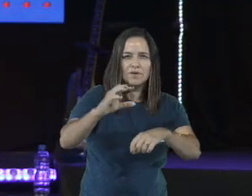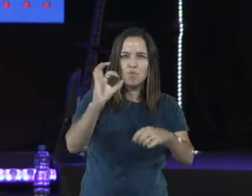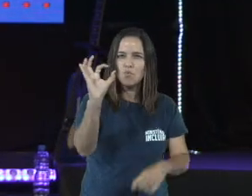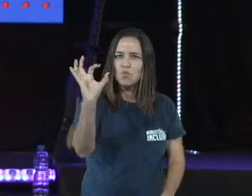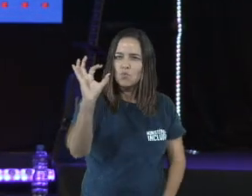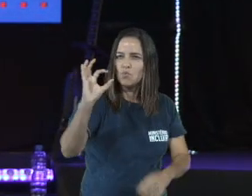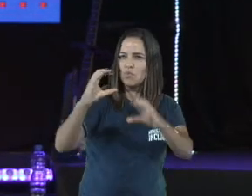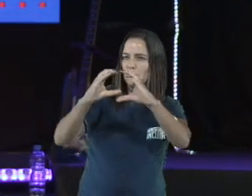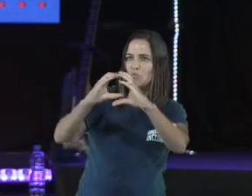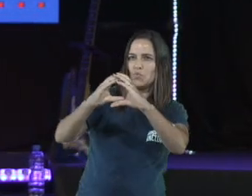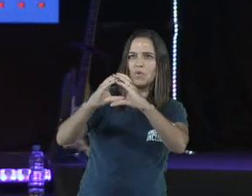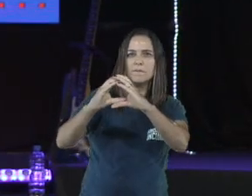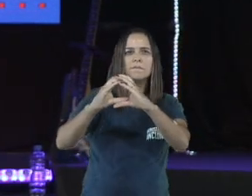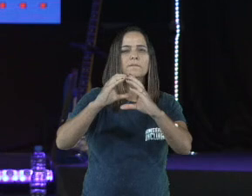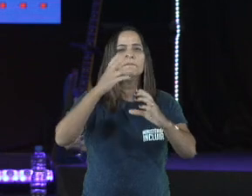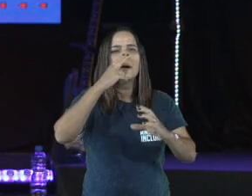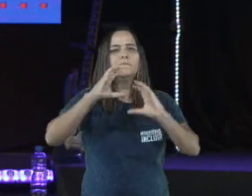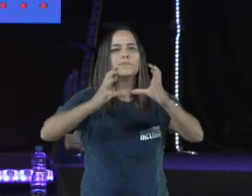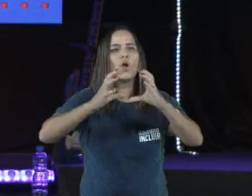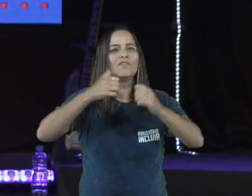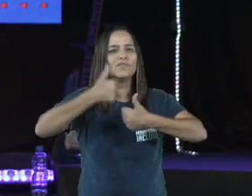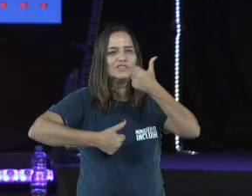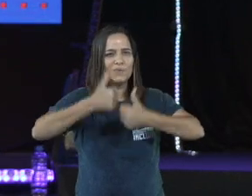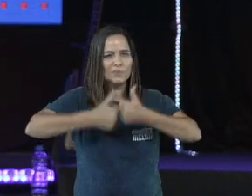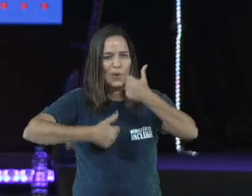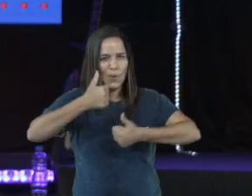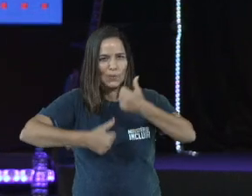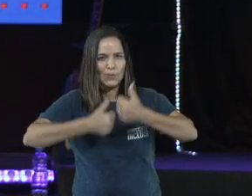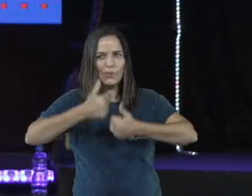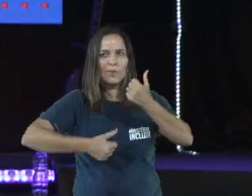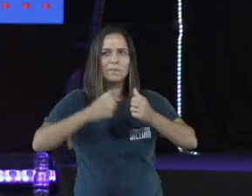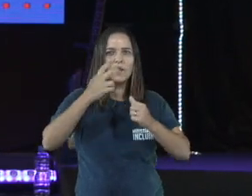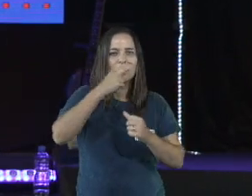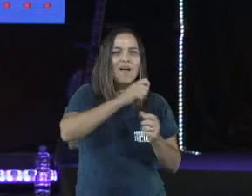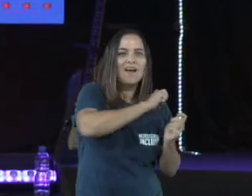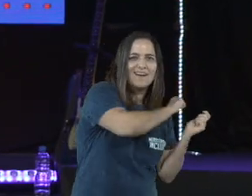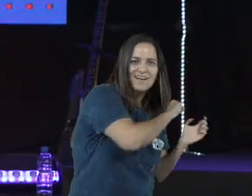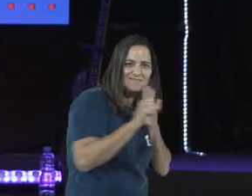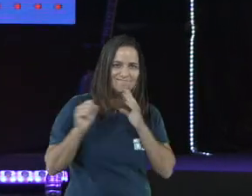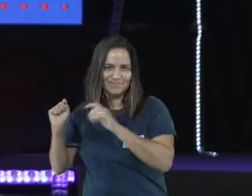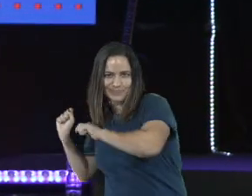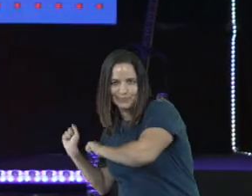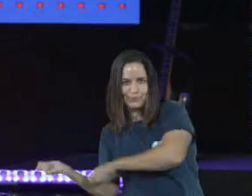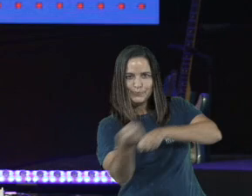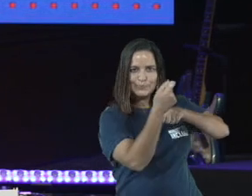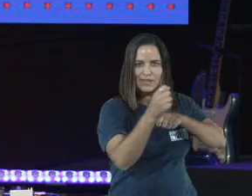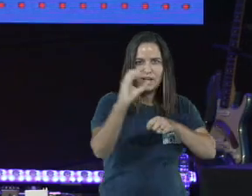ele caiu no chão caiu no chão porque que a gente fala que já caiu morto não